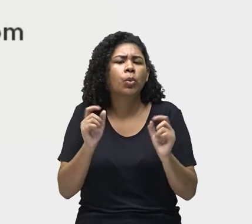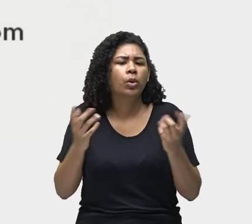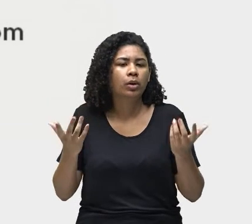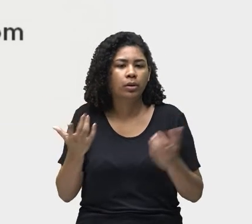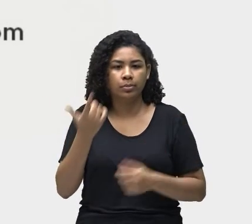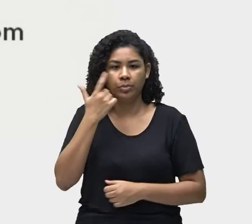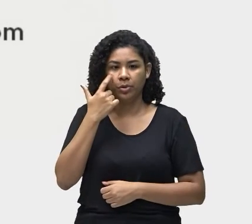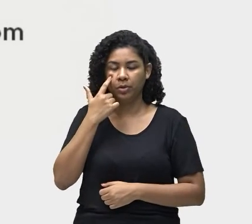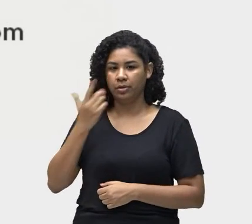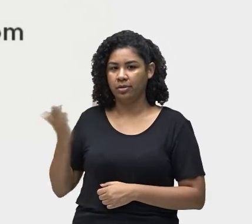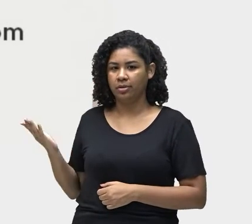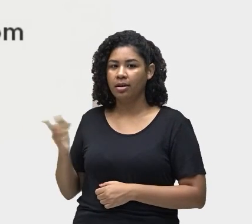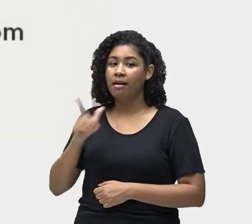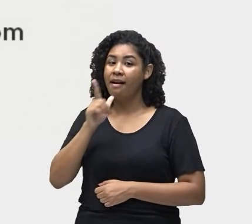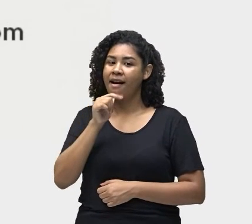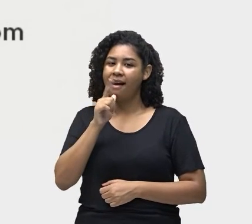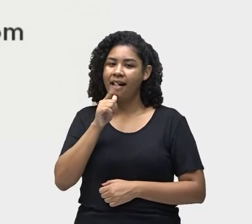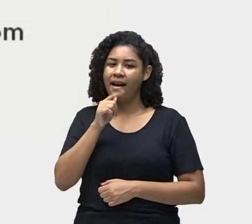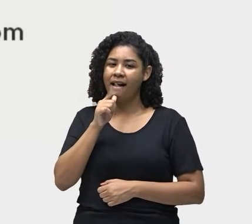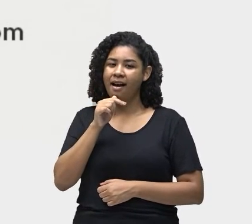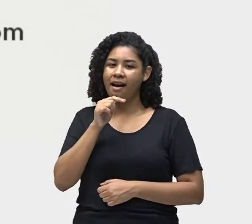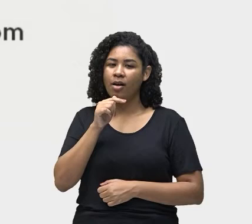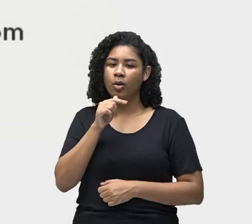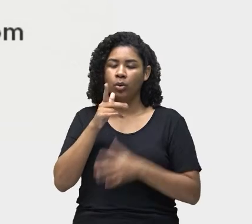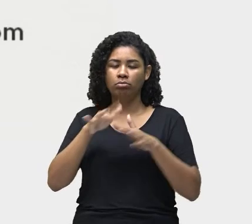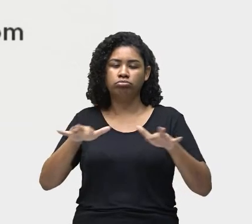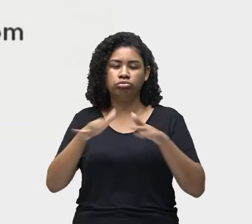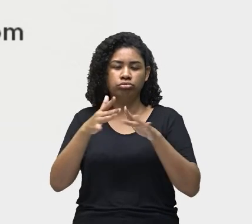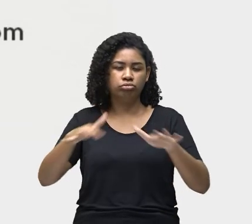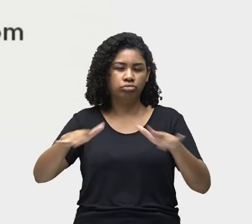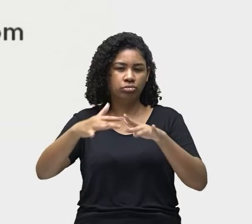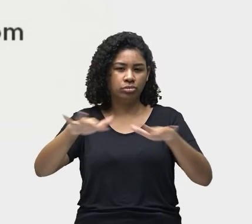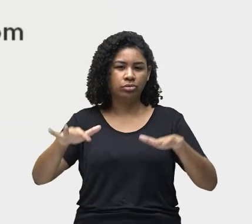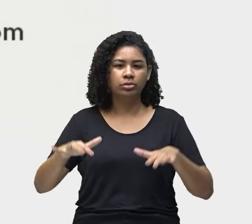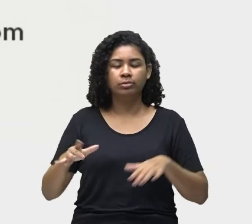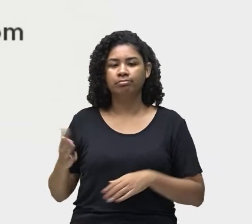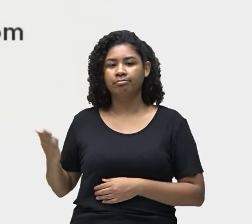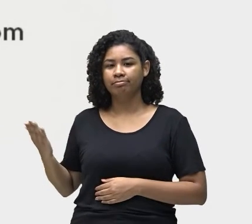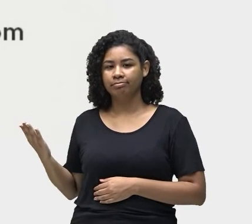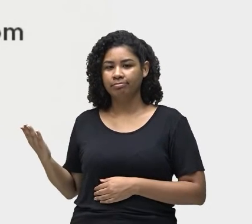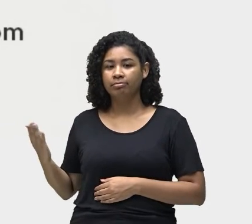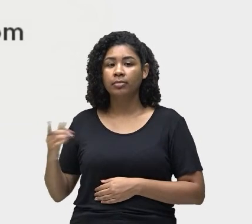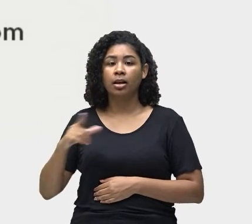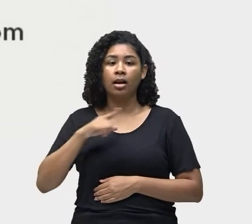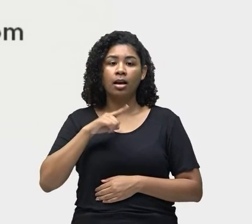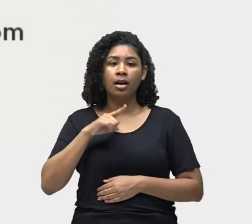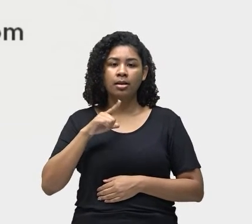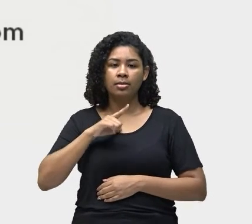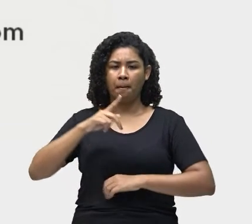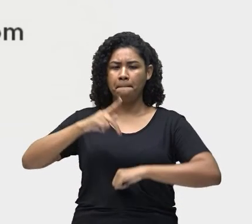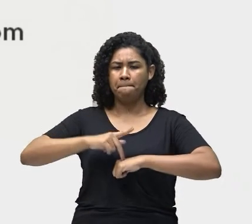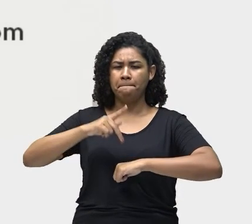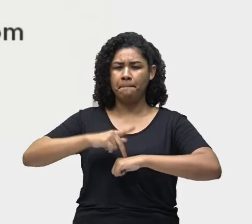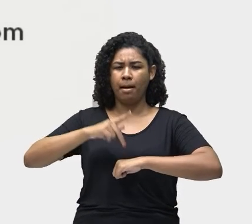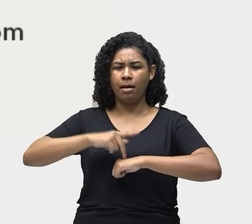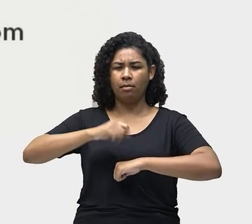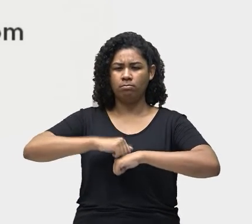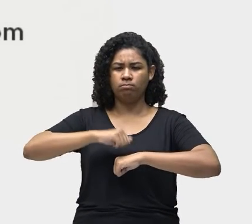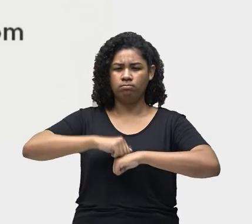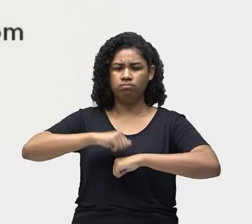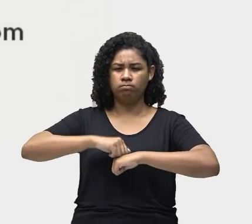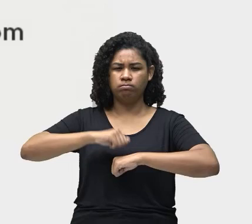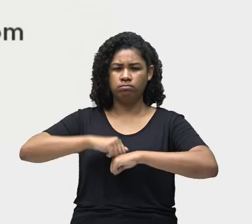a representação da água salgada, né, água subterrânea. Eu tenho uma rocha impermeável, que é